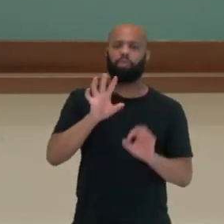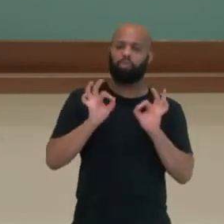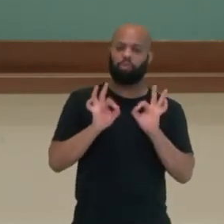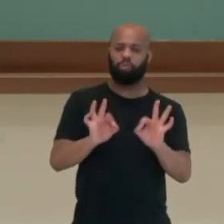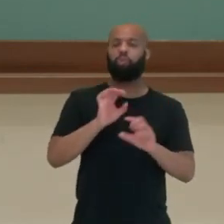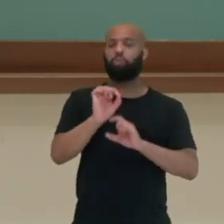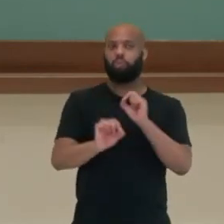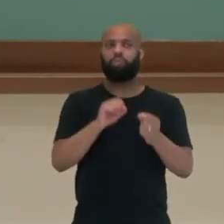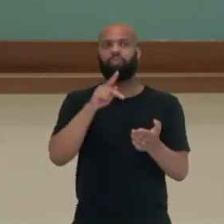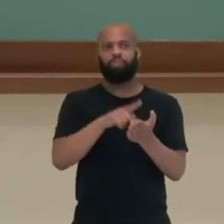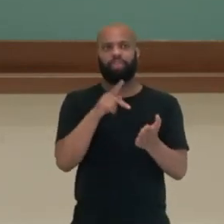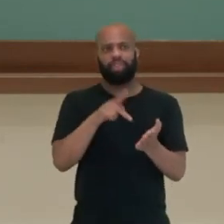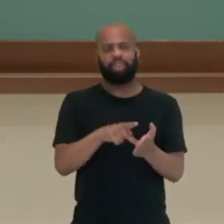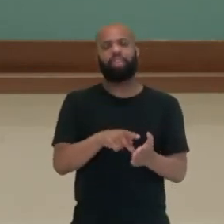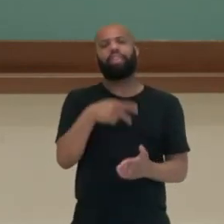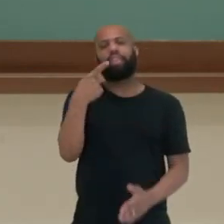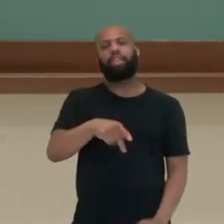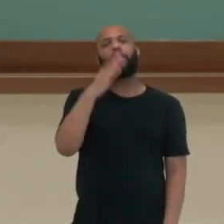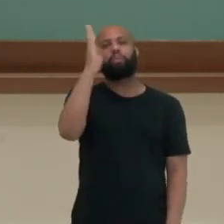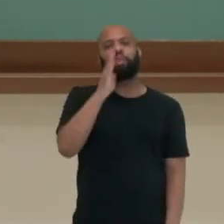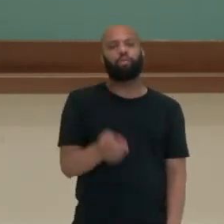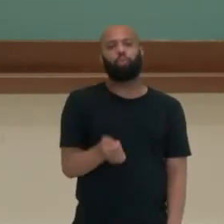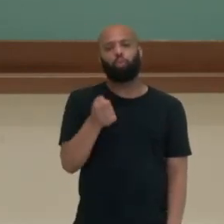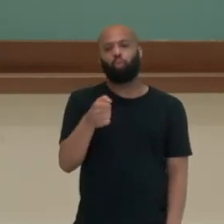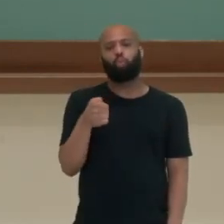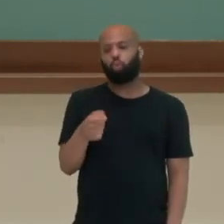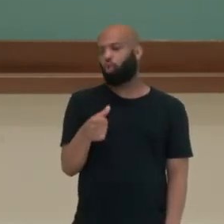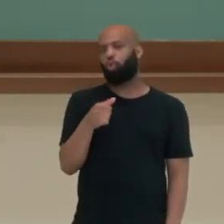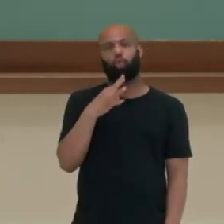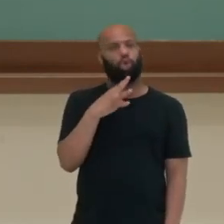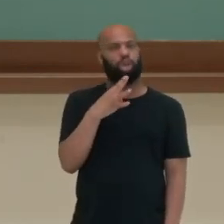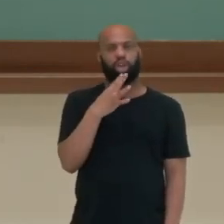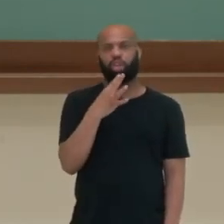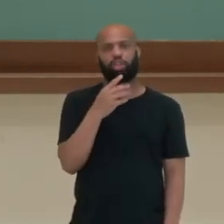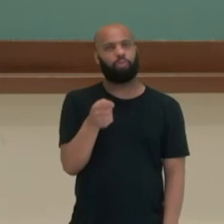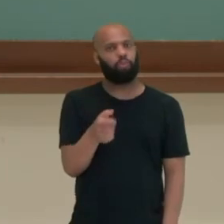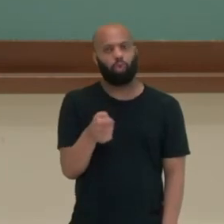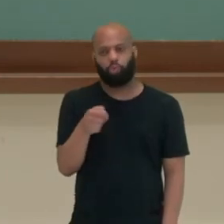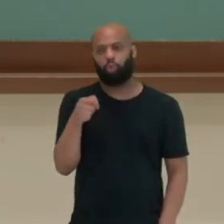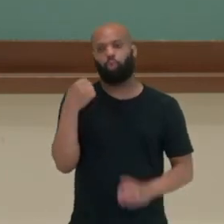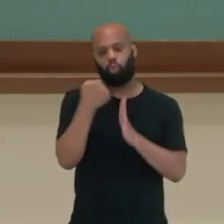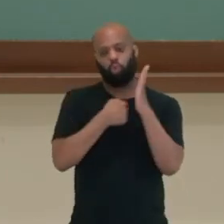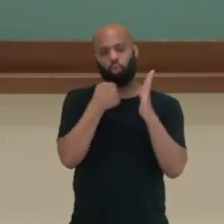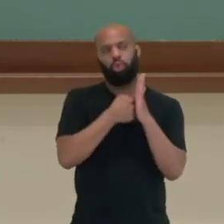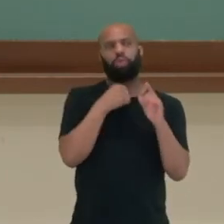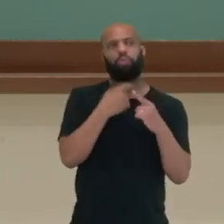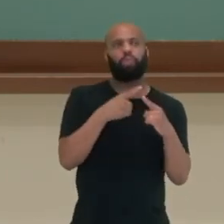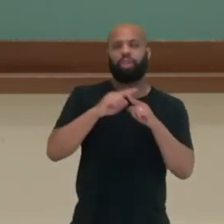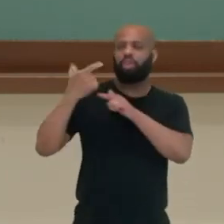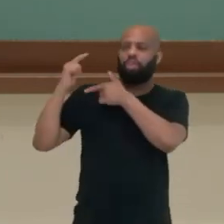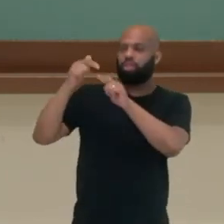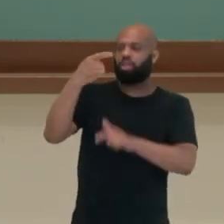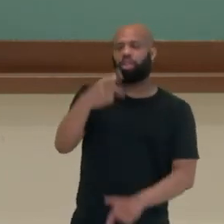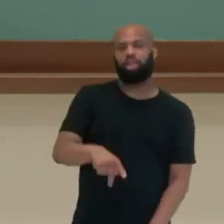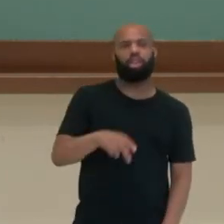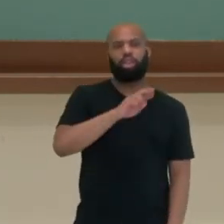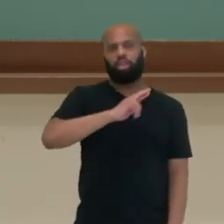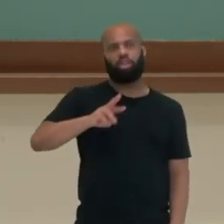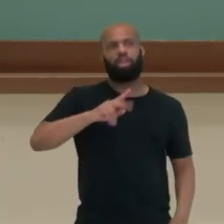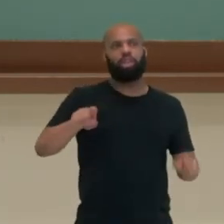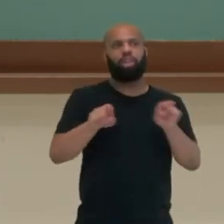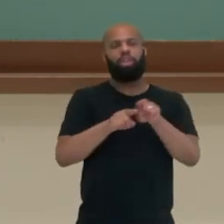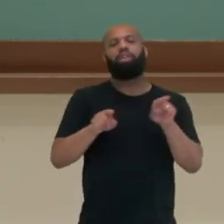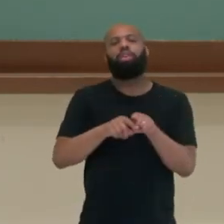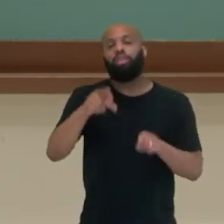que realmente é uma luta, né, um esporte esquecido pelos brasileiros, porque não é tradicional no nosso país e as pessoas